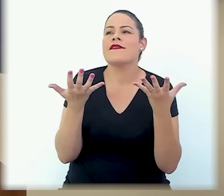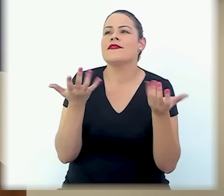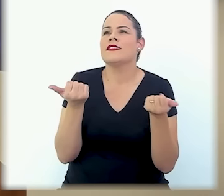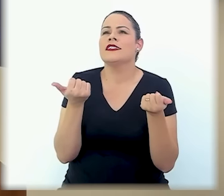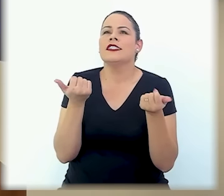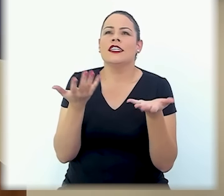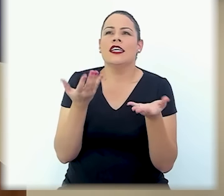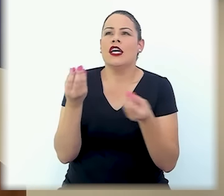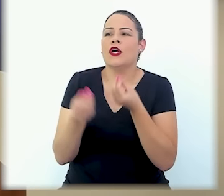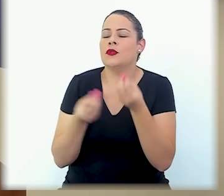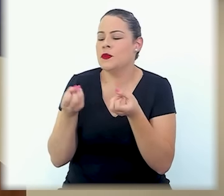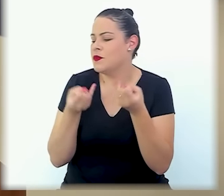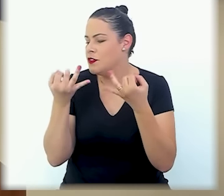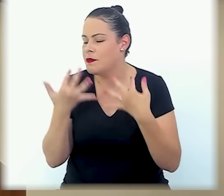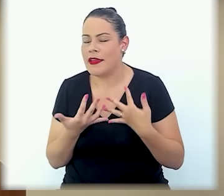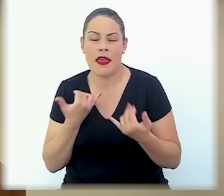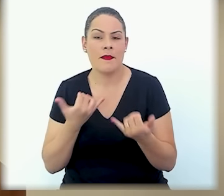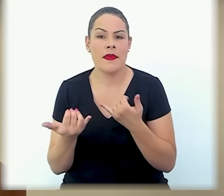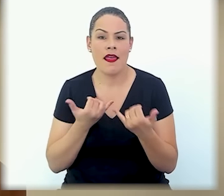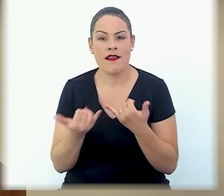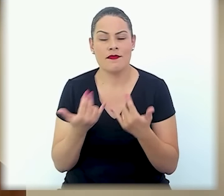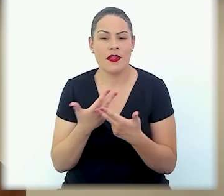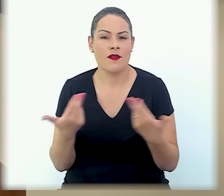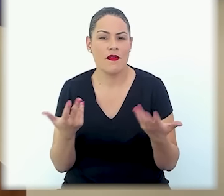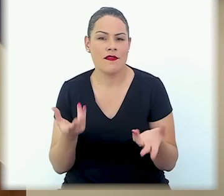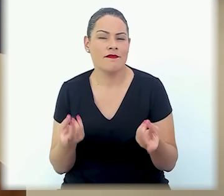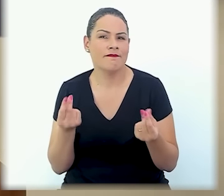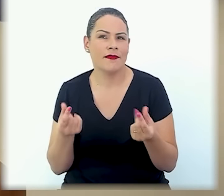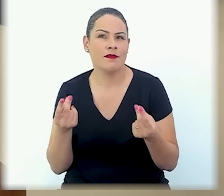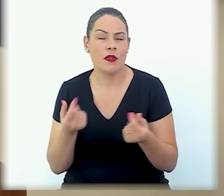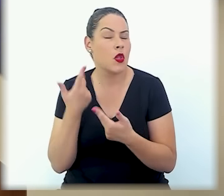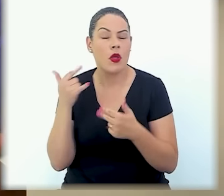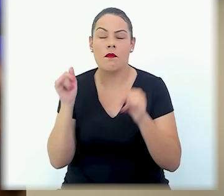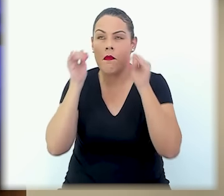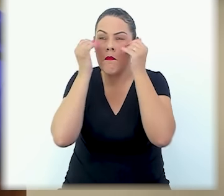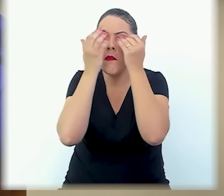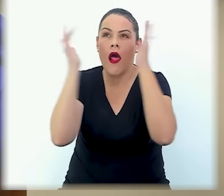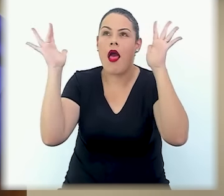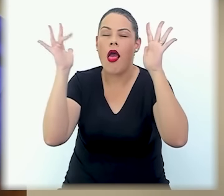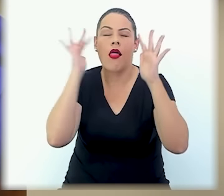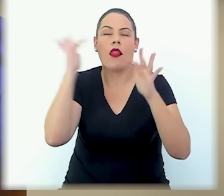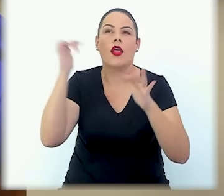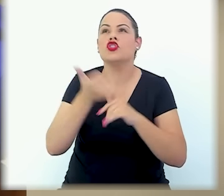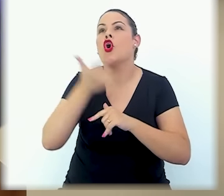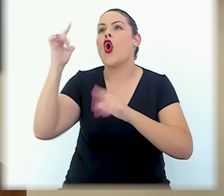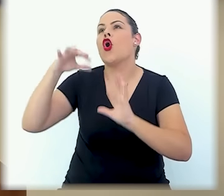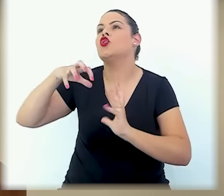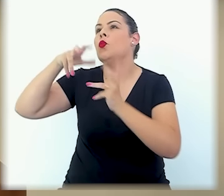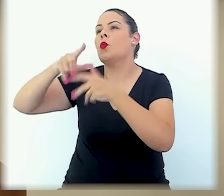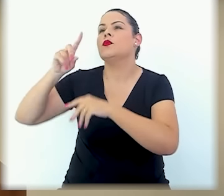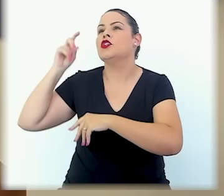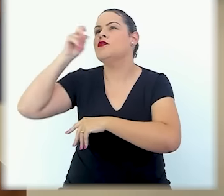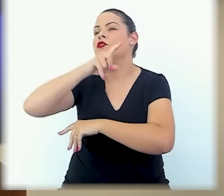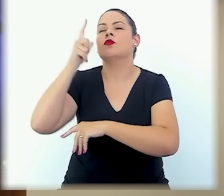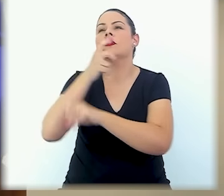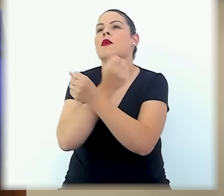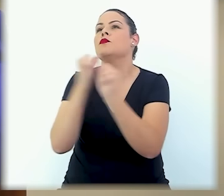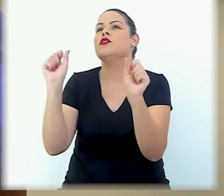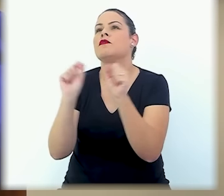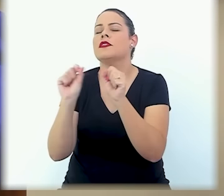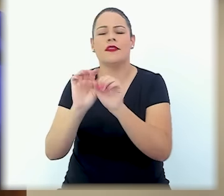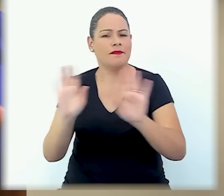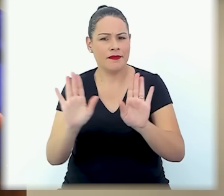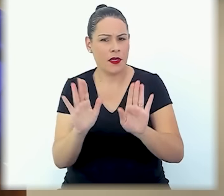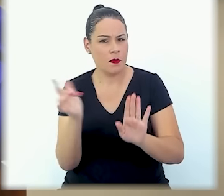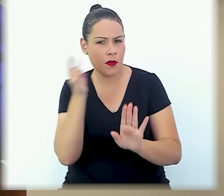muitos eventos, parece que é uma coisa assim, sabe, uma coisa de outro mundo a questão ambiental. Precisamos